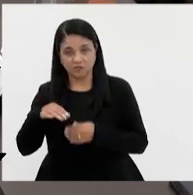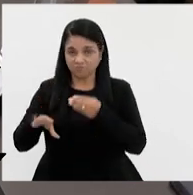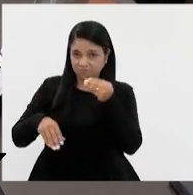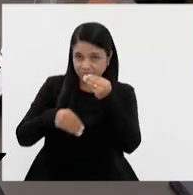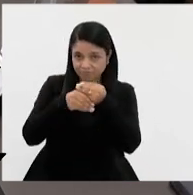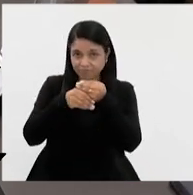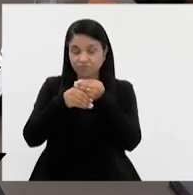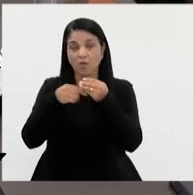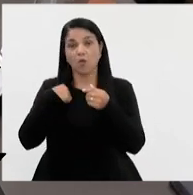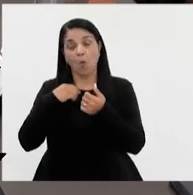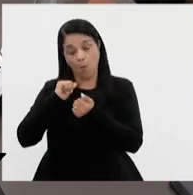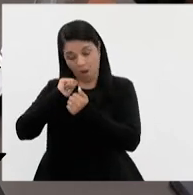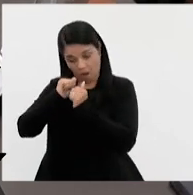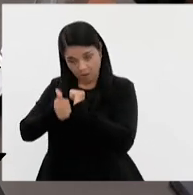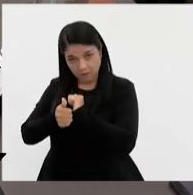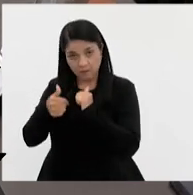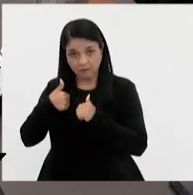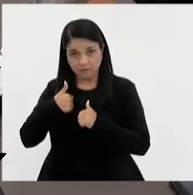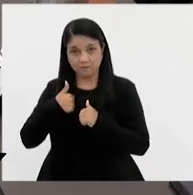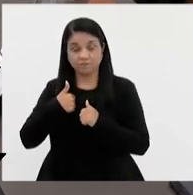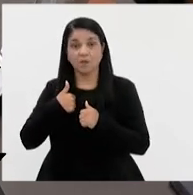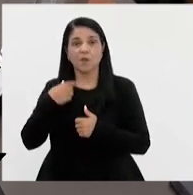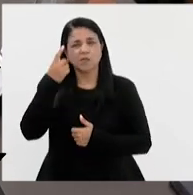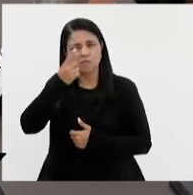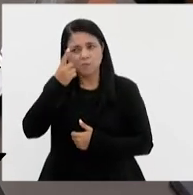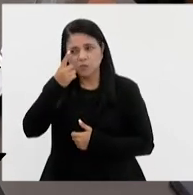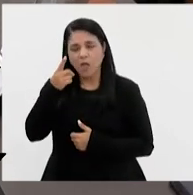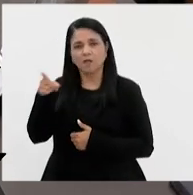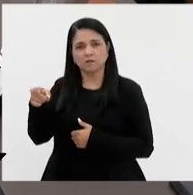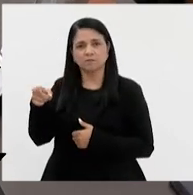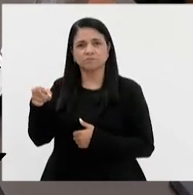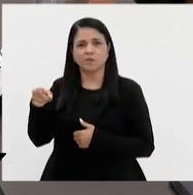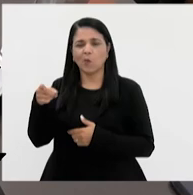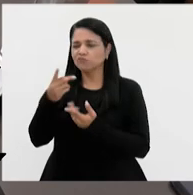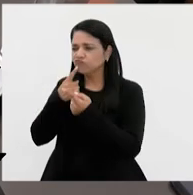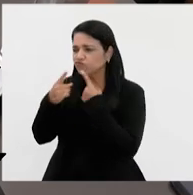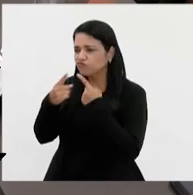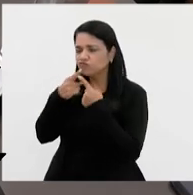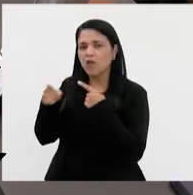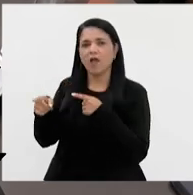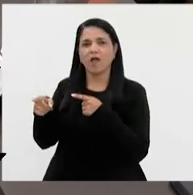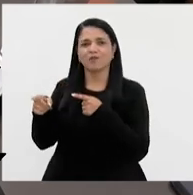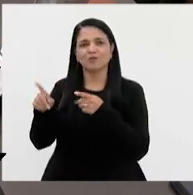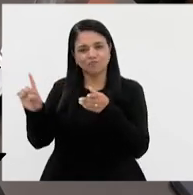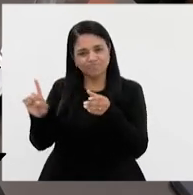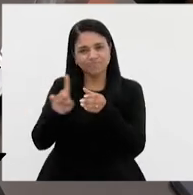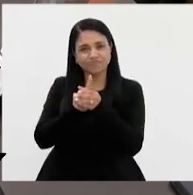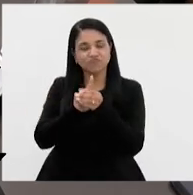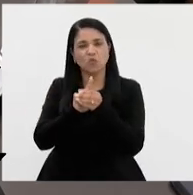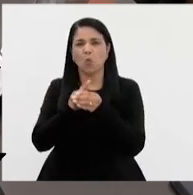atleta. Inclusive, é uma deputada que eu sempre me pauto no diálogo, ou para ser coautora, ou para discutir